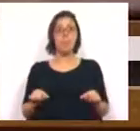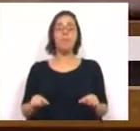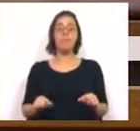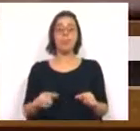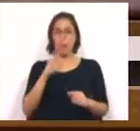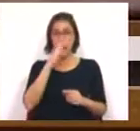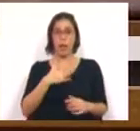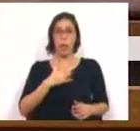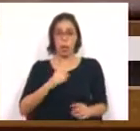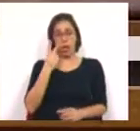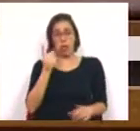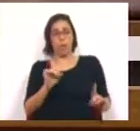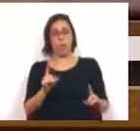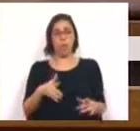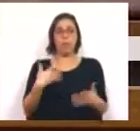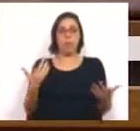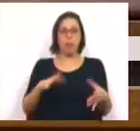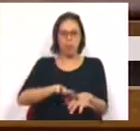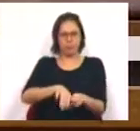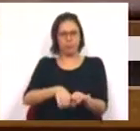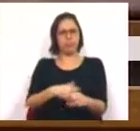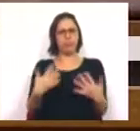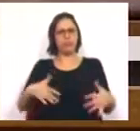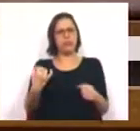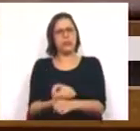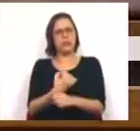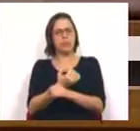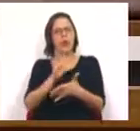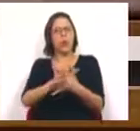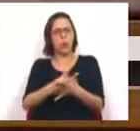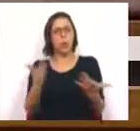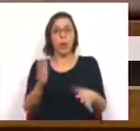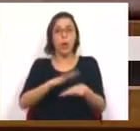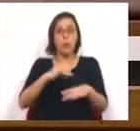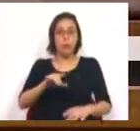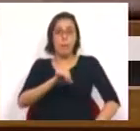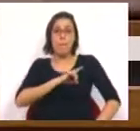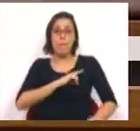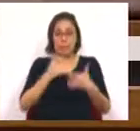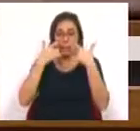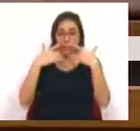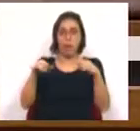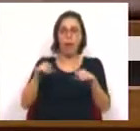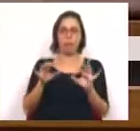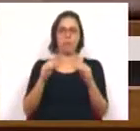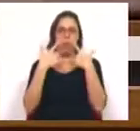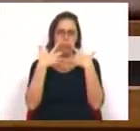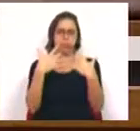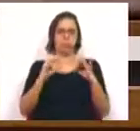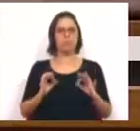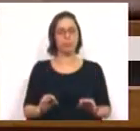só não vê quem não quer, porque a crescente deterioração dos serviços de correio, fruto desta privatização, é perfeitamente